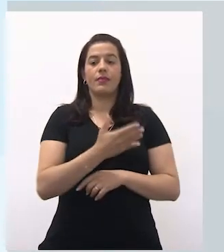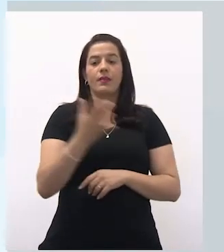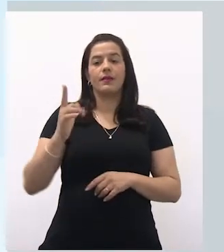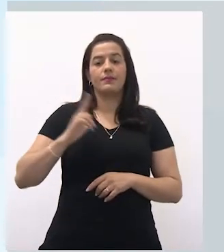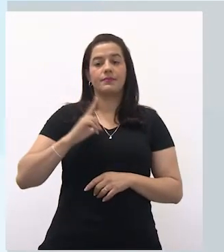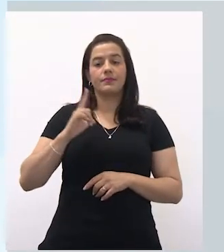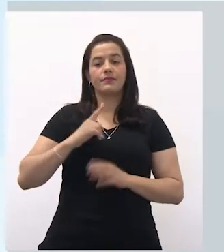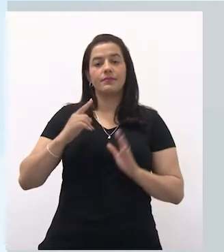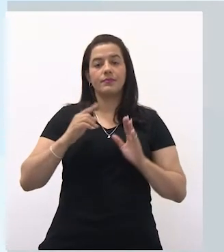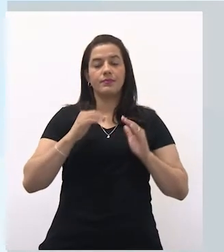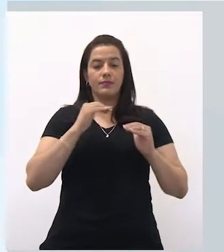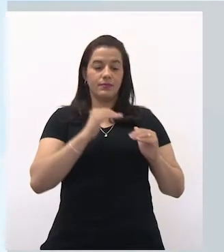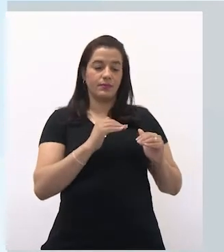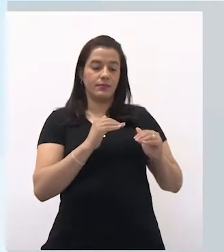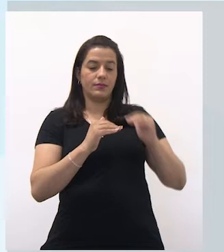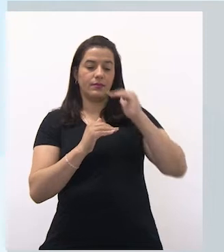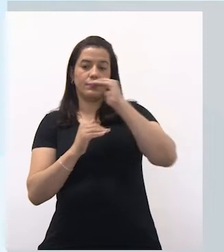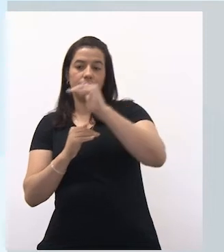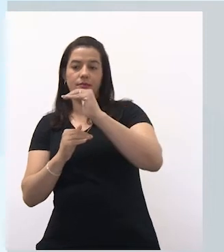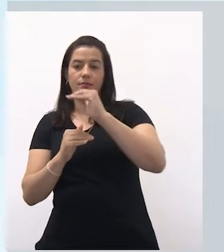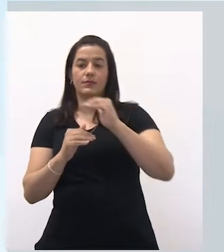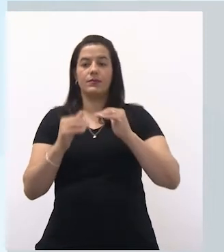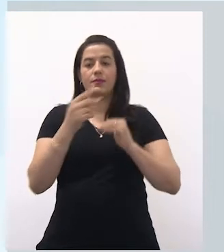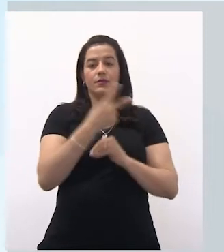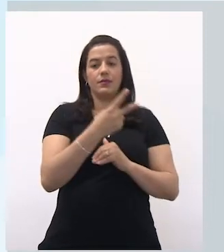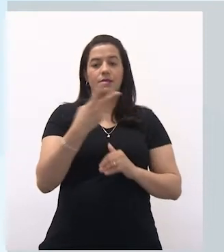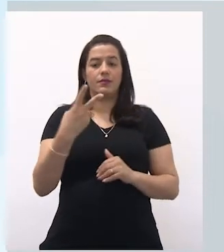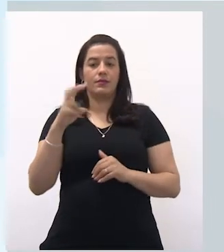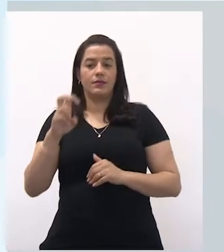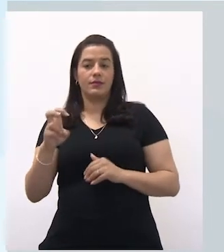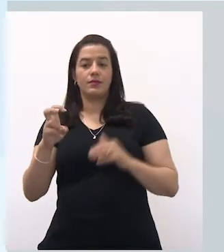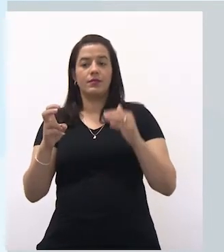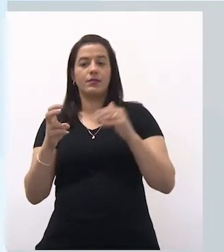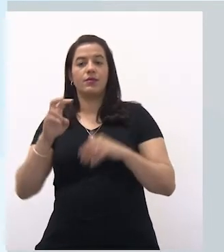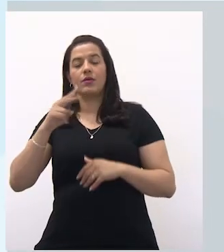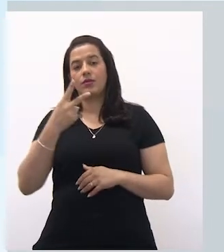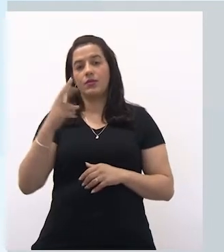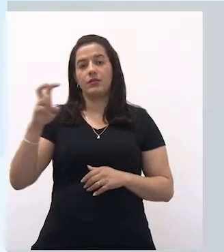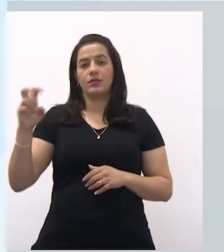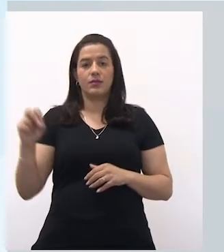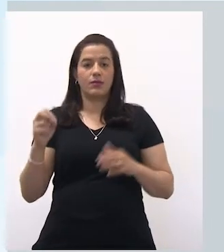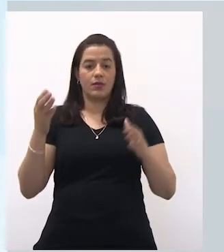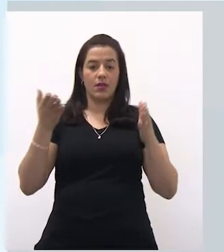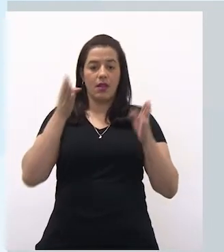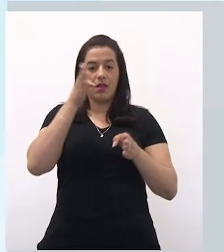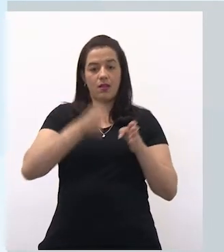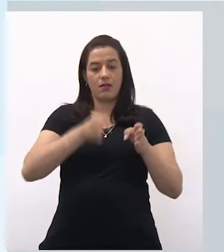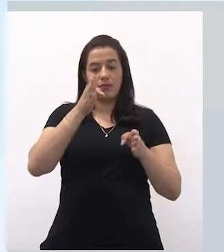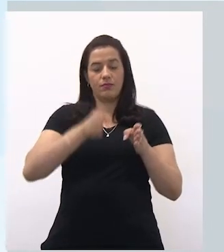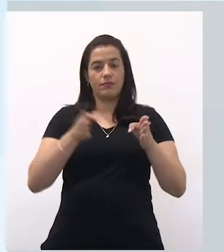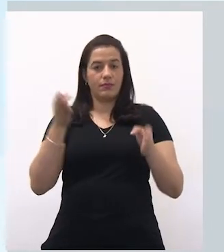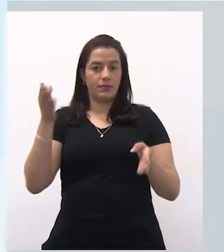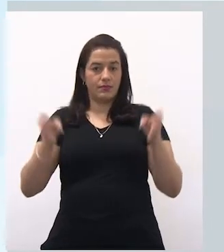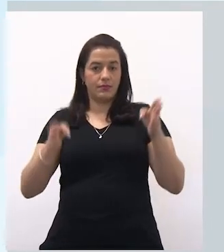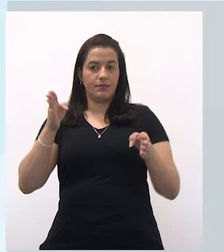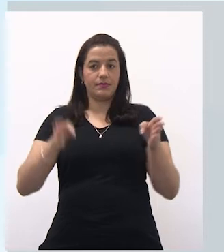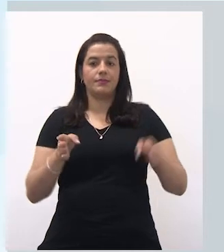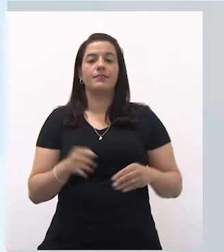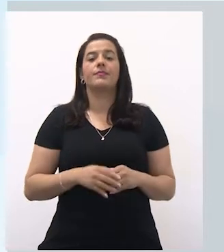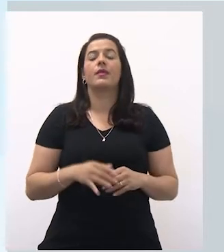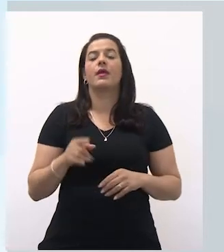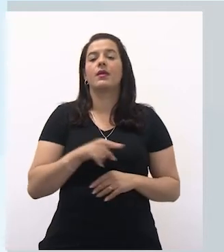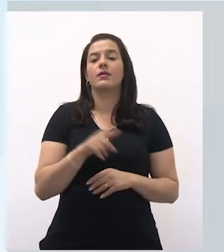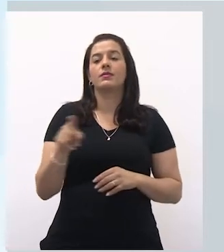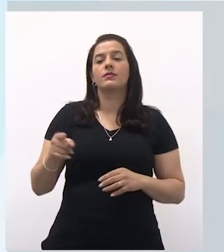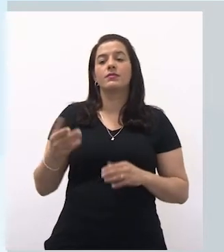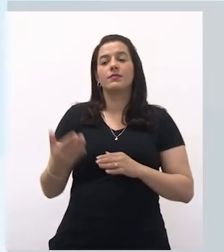nível, entre o intervalo de 225 e de 250. O que vai me determinar isso? Vai me